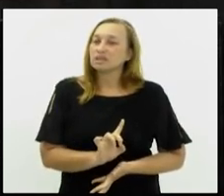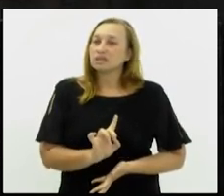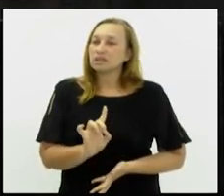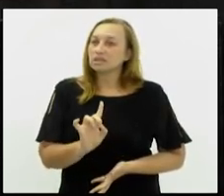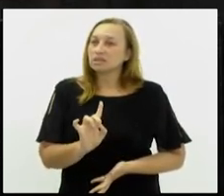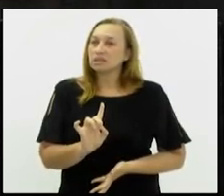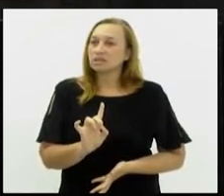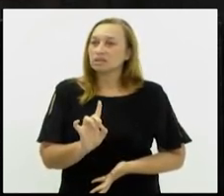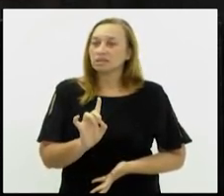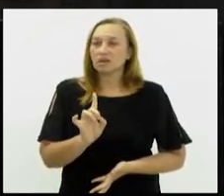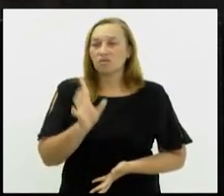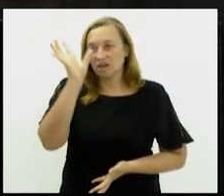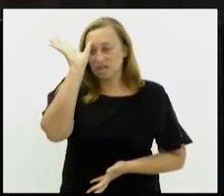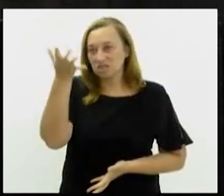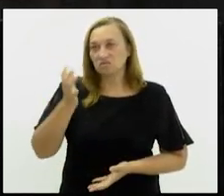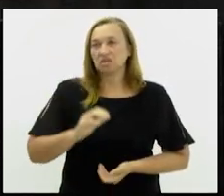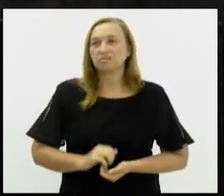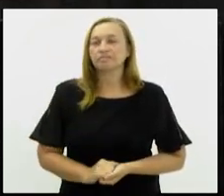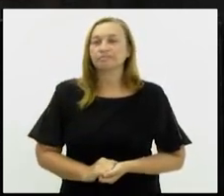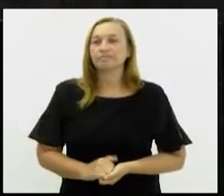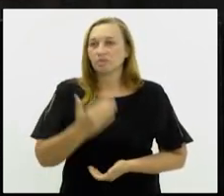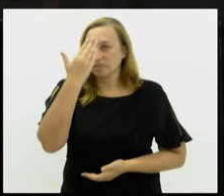certo. Muito obrigado.